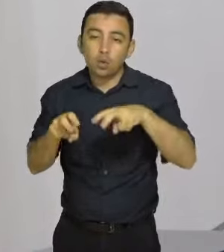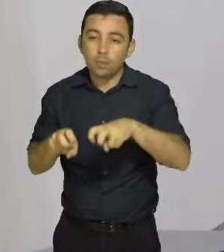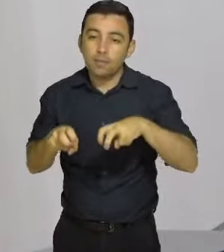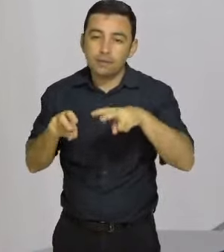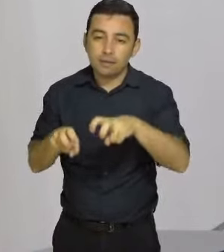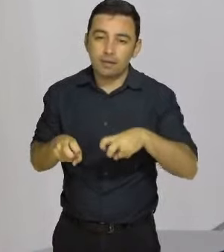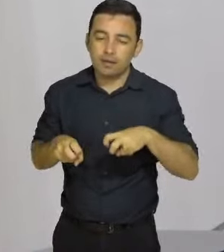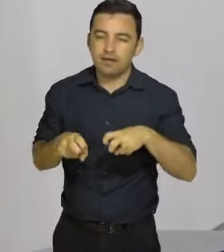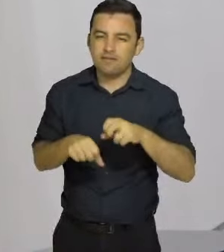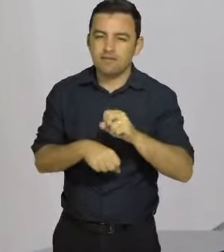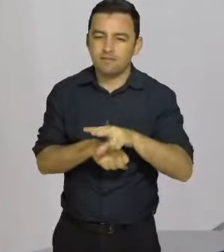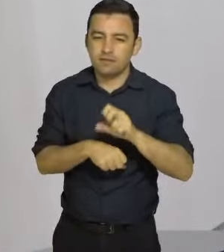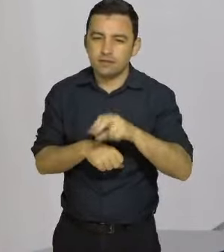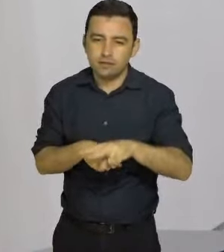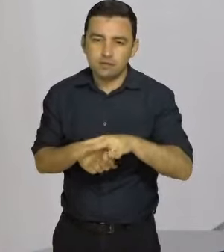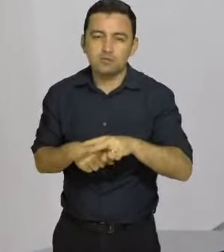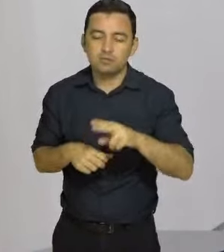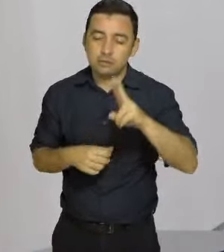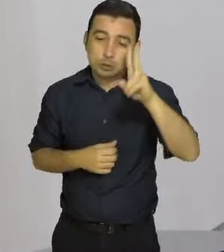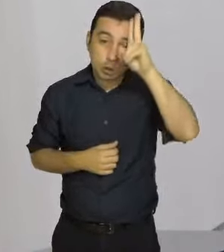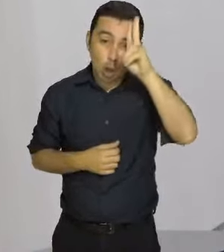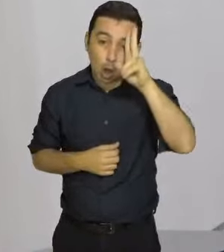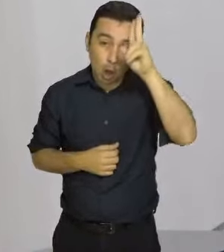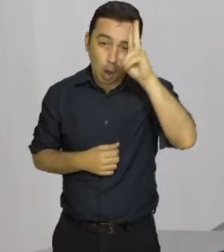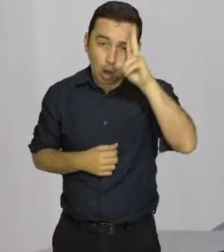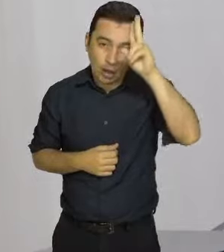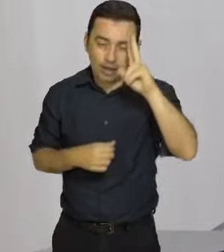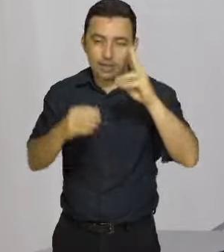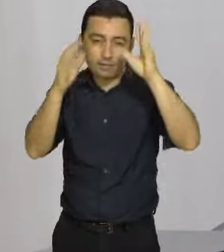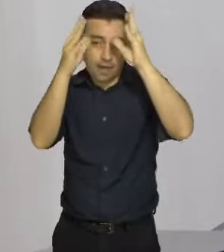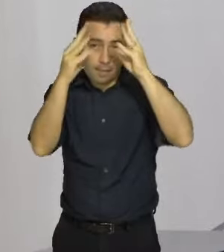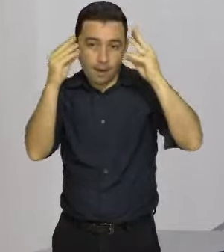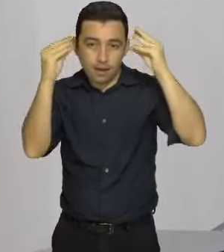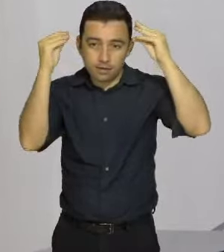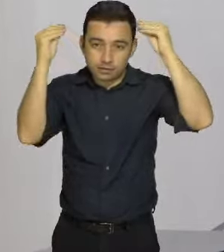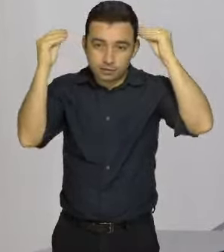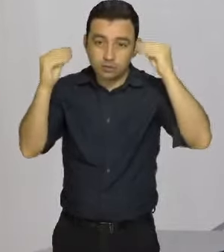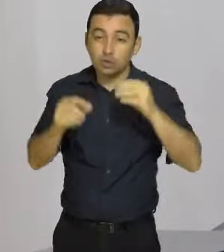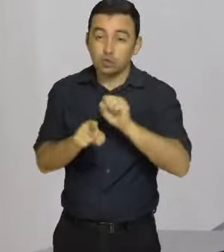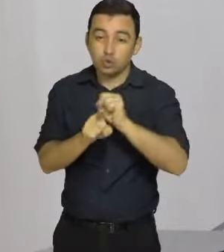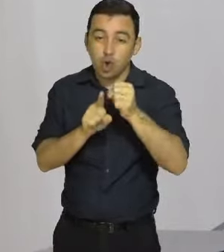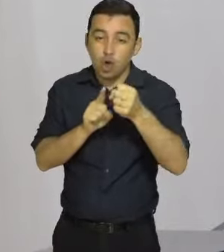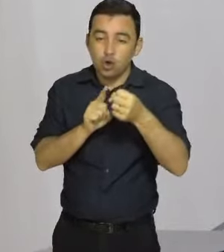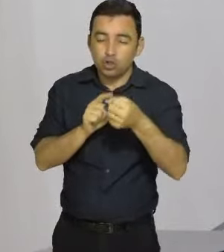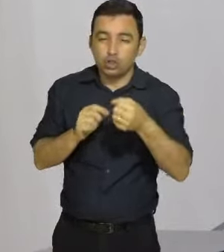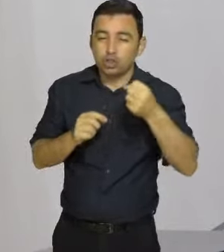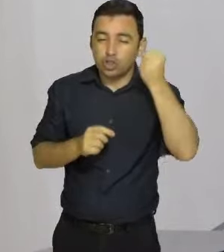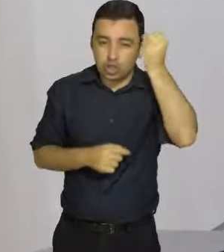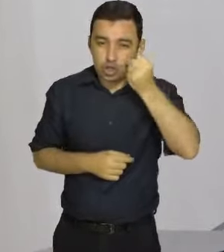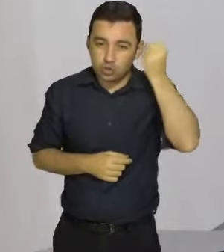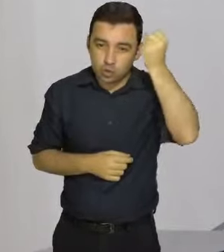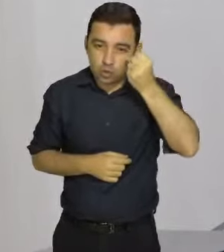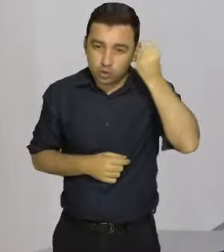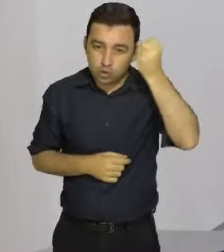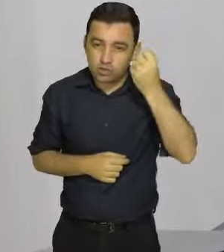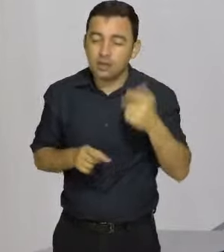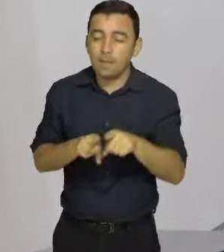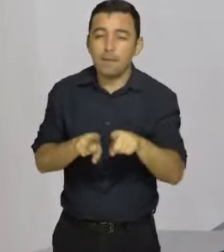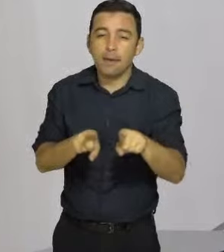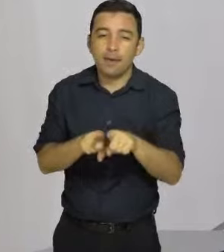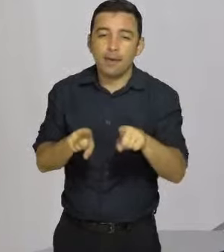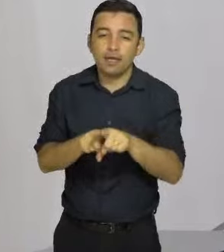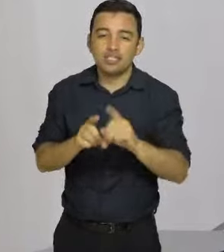virologia, história, enfermagem, sociologia, engenharia mecânica,